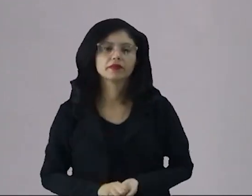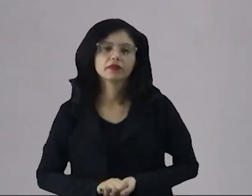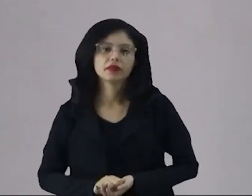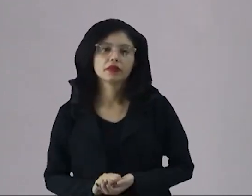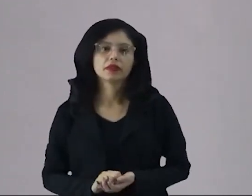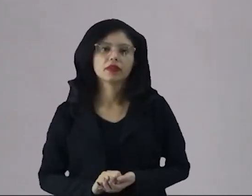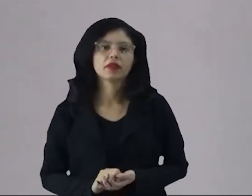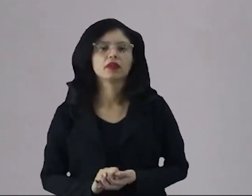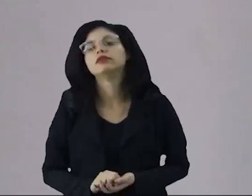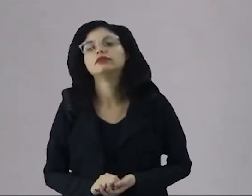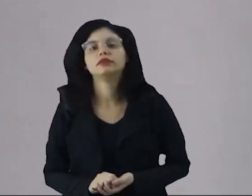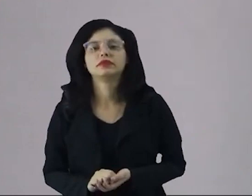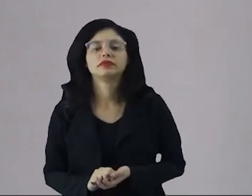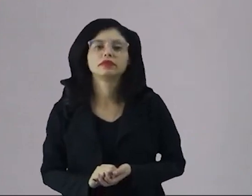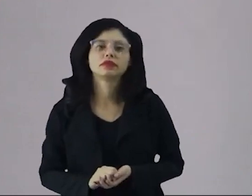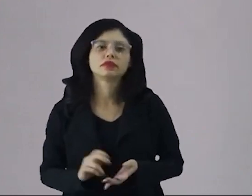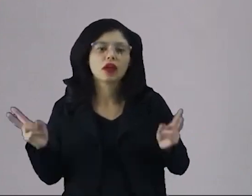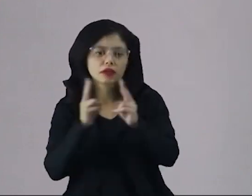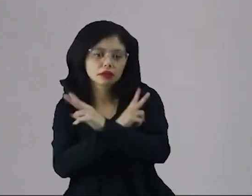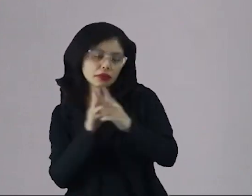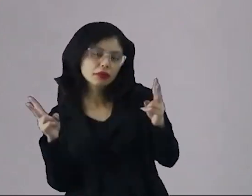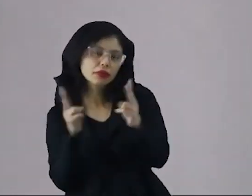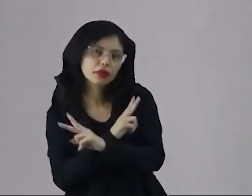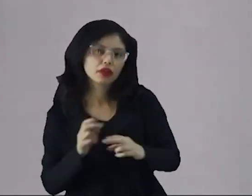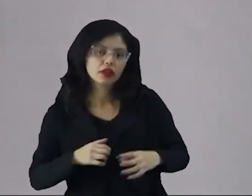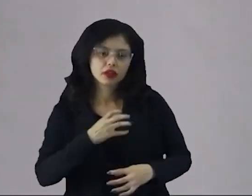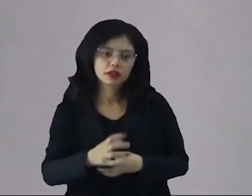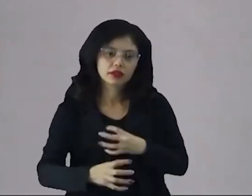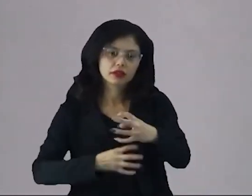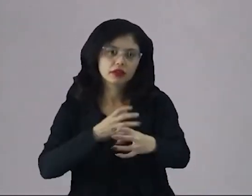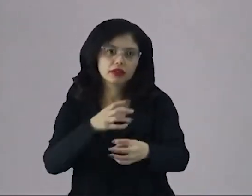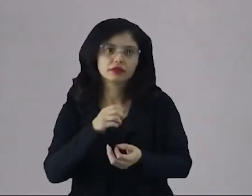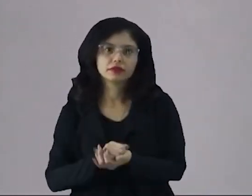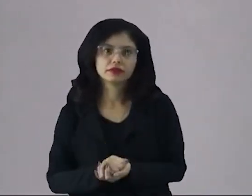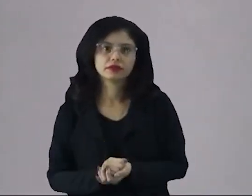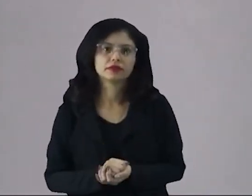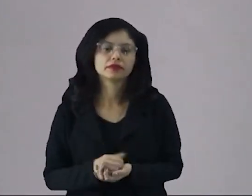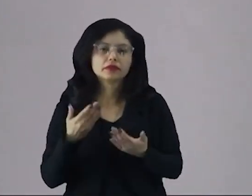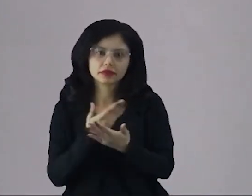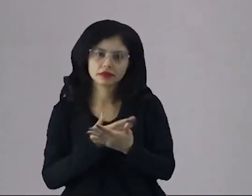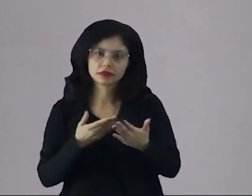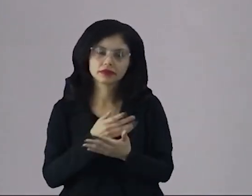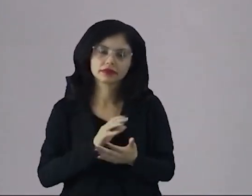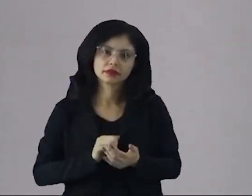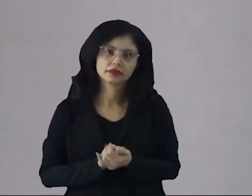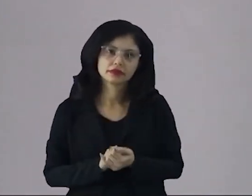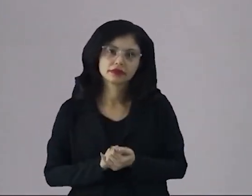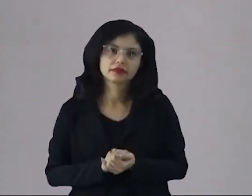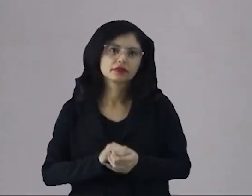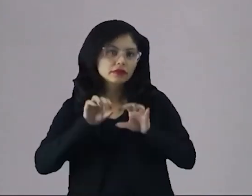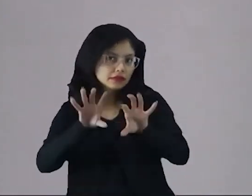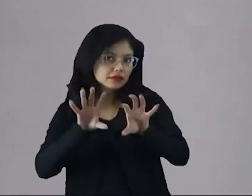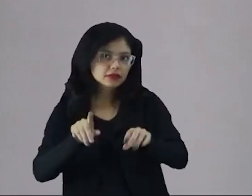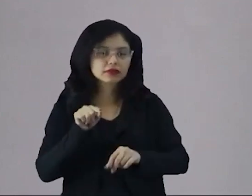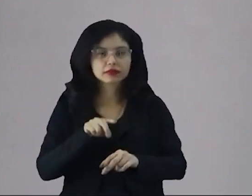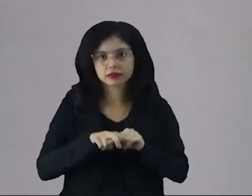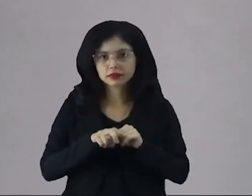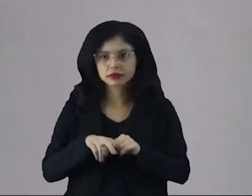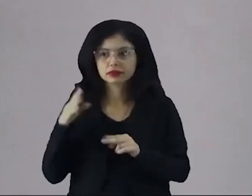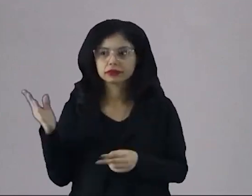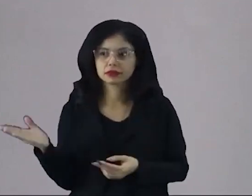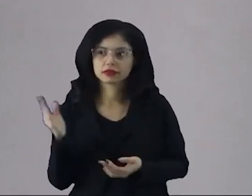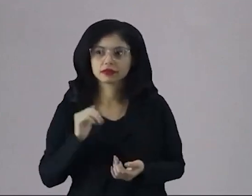arroladas, começam a ser tocadas pelo vento e as pessoas têm que se proteger para não serem espancadas por essas moitas.